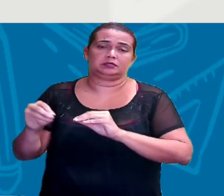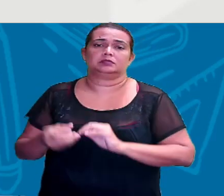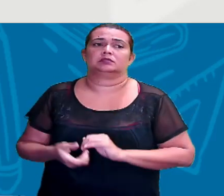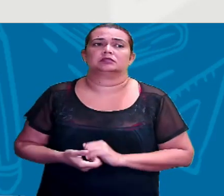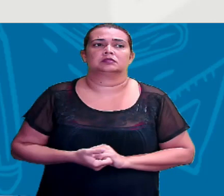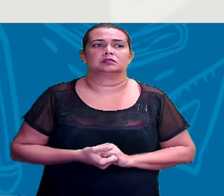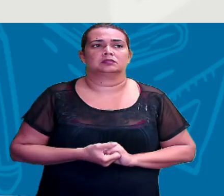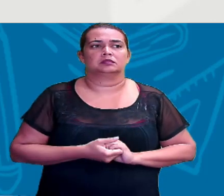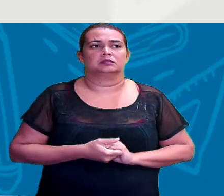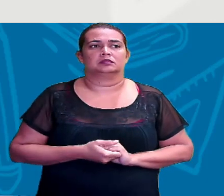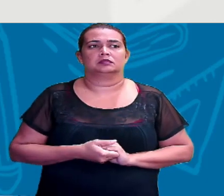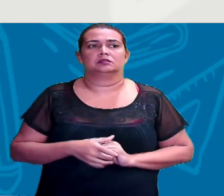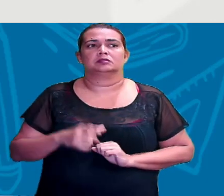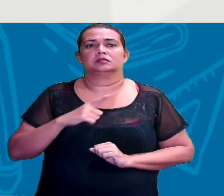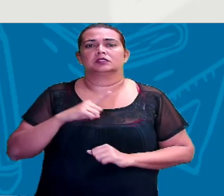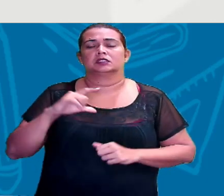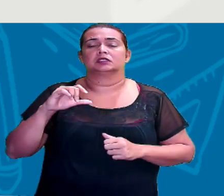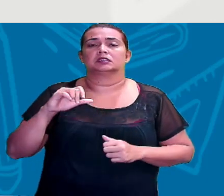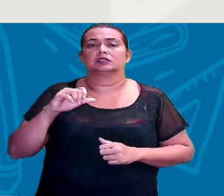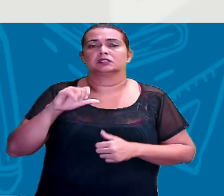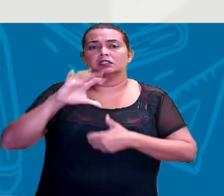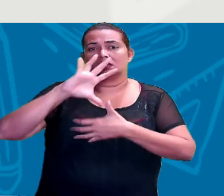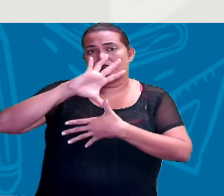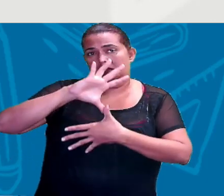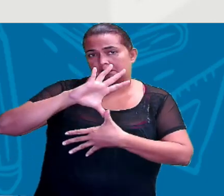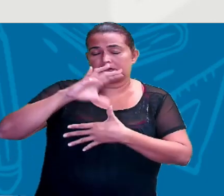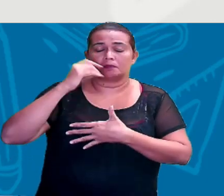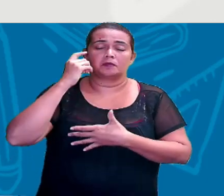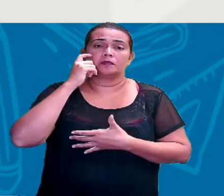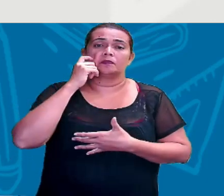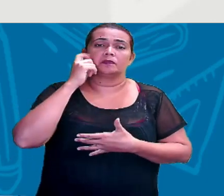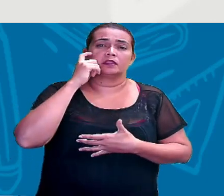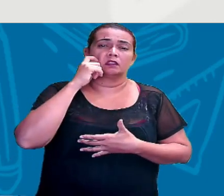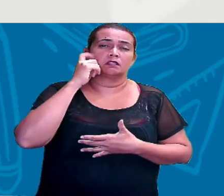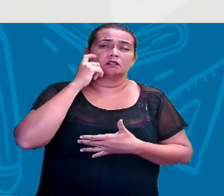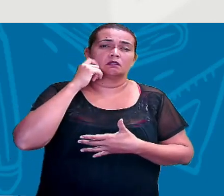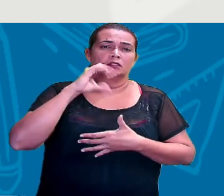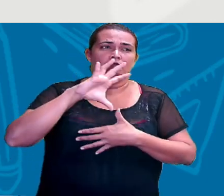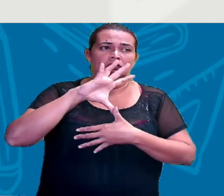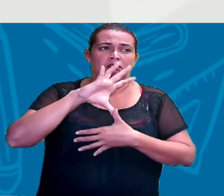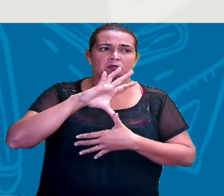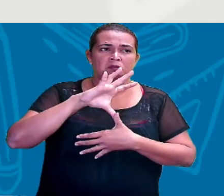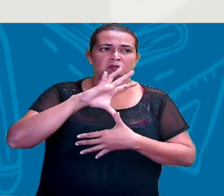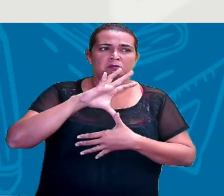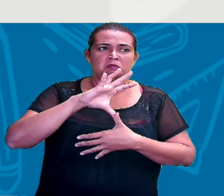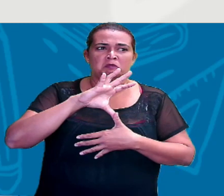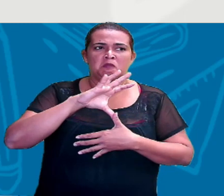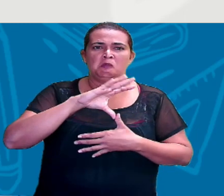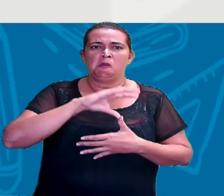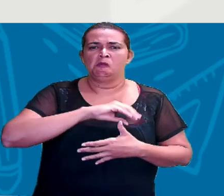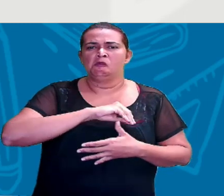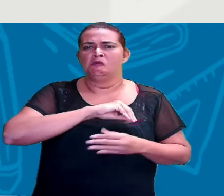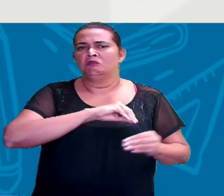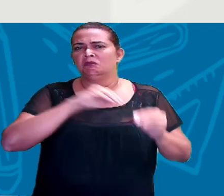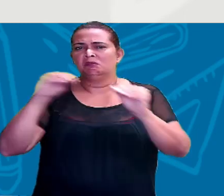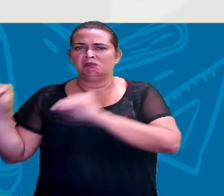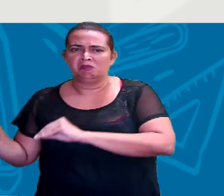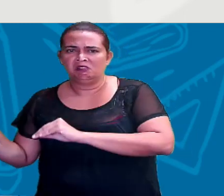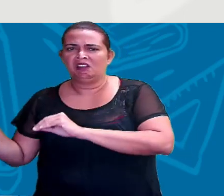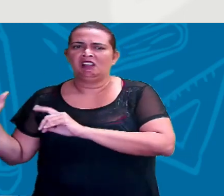Pronto. A América Latina como área de destino de imigrantes para a área de saída de imigrantes. Veja